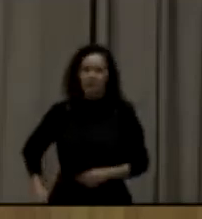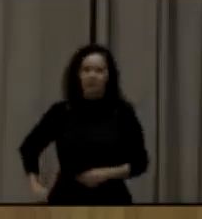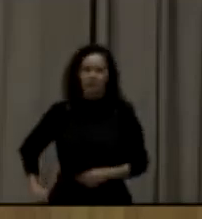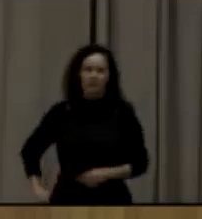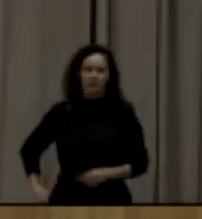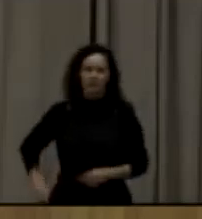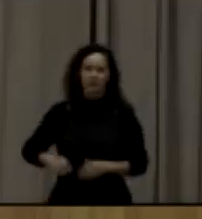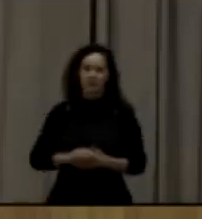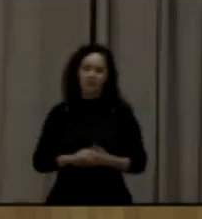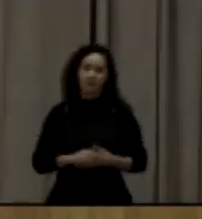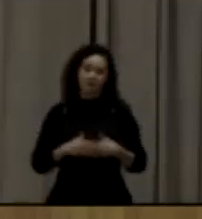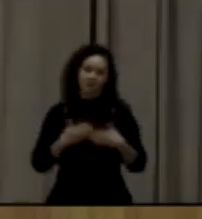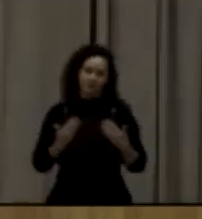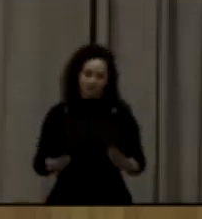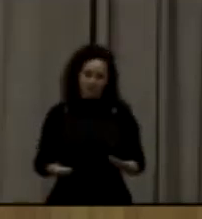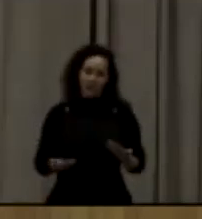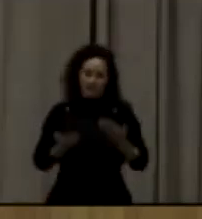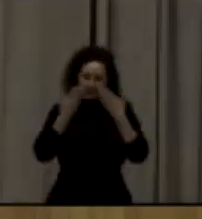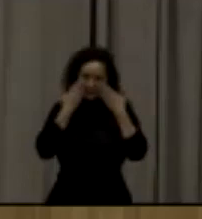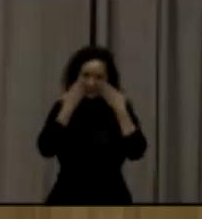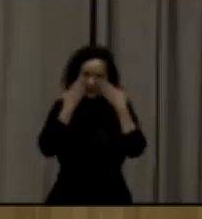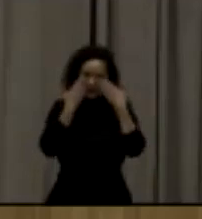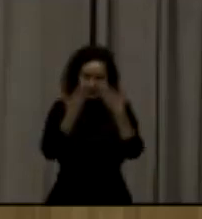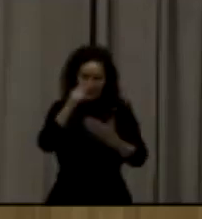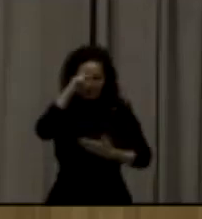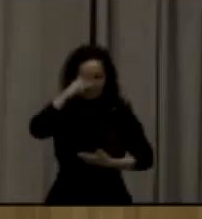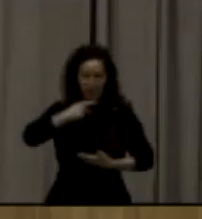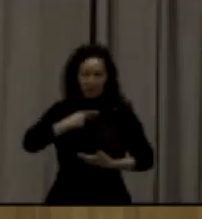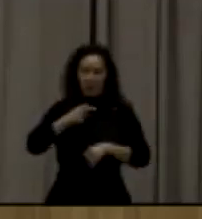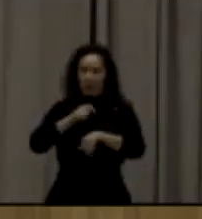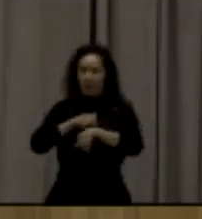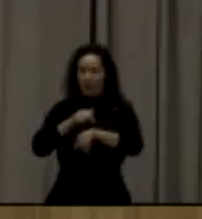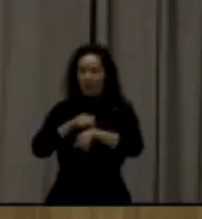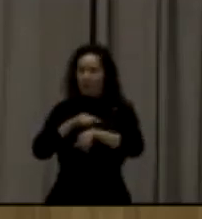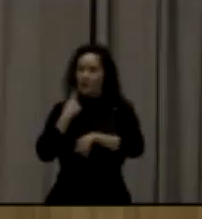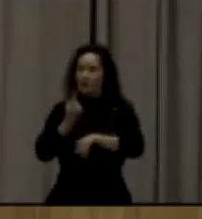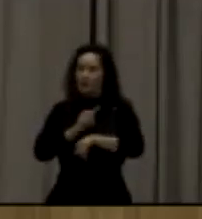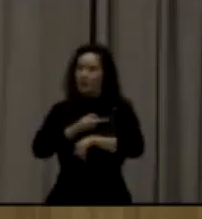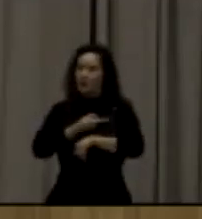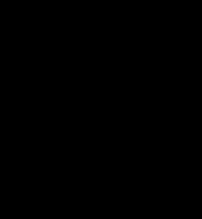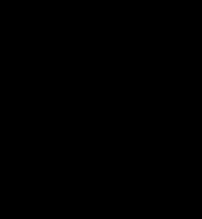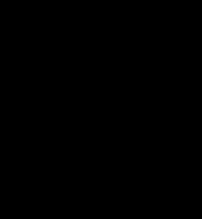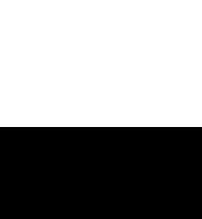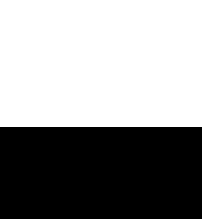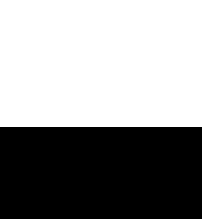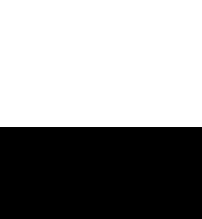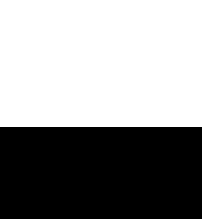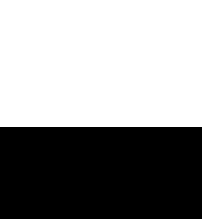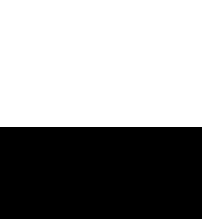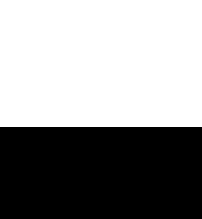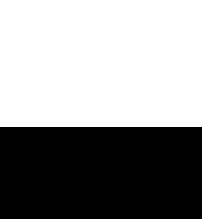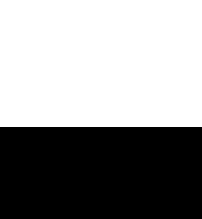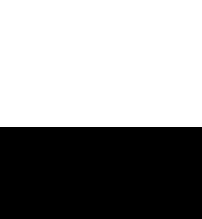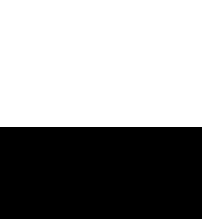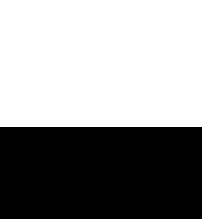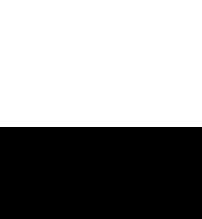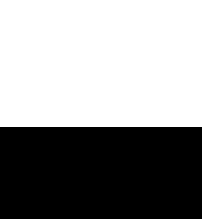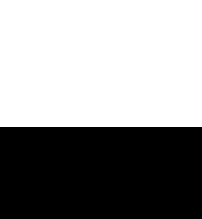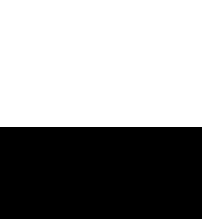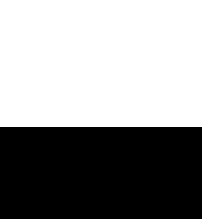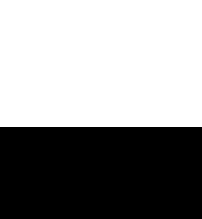Bueno, me Bueno, presento, muito estoy bem, eu en vou me este apresentar. momento Nesse ahora en momento la estive na AMES, diretiva da LAMES, trabajando